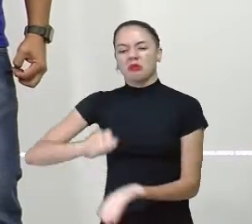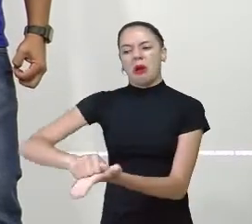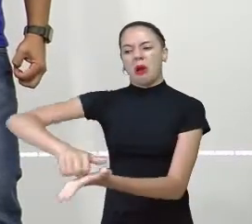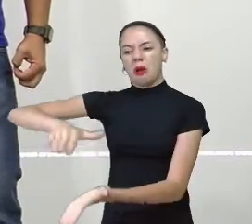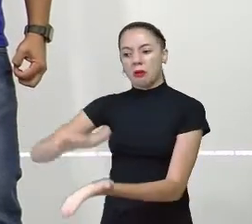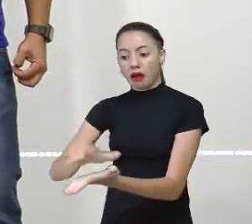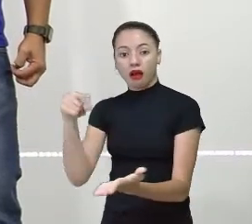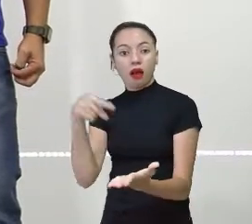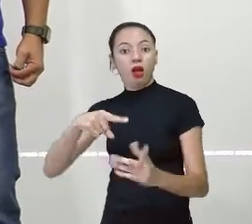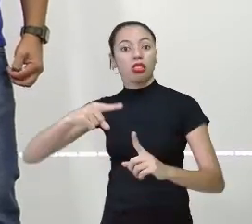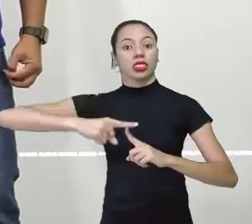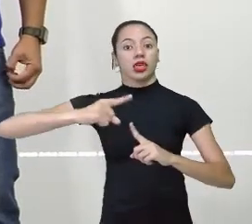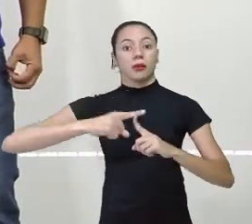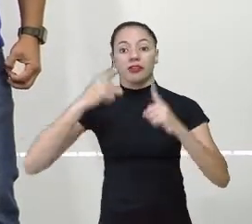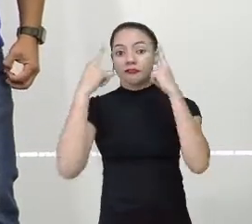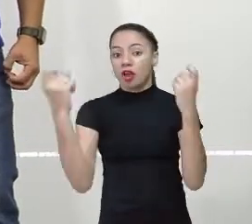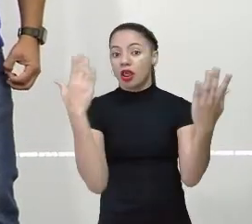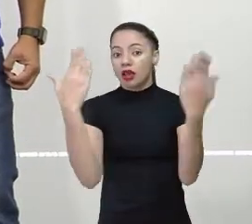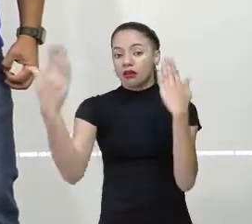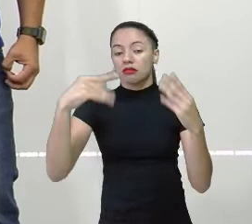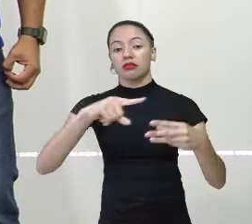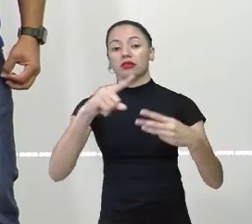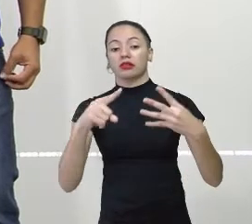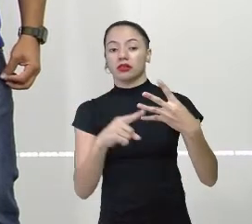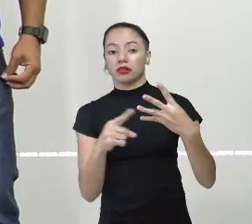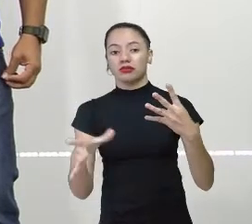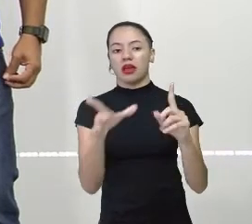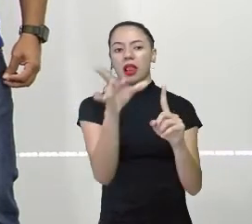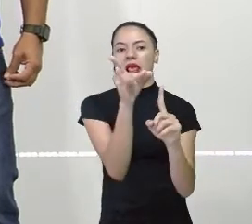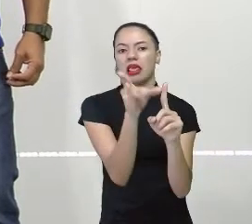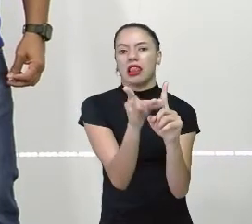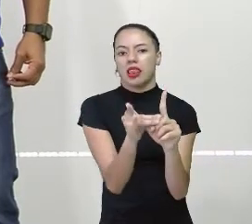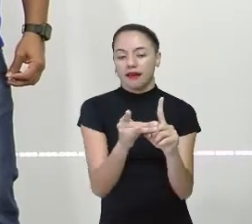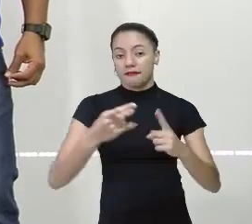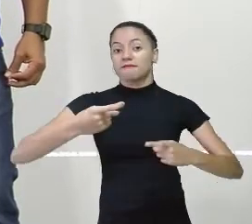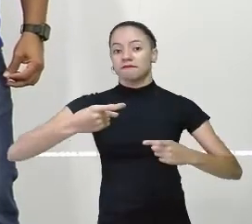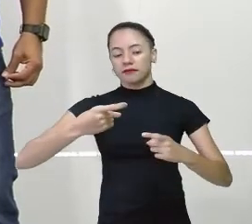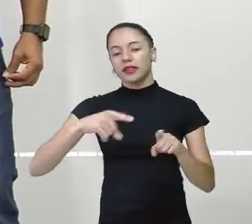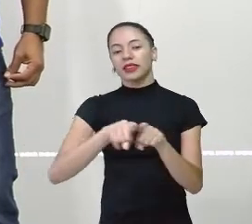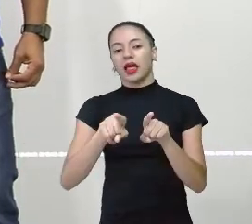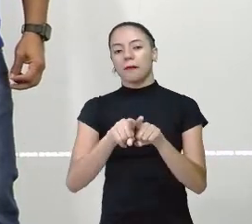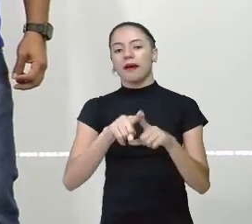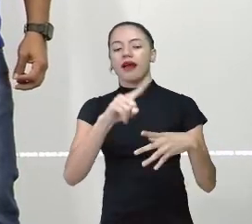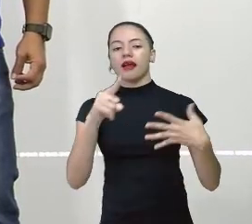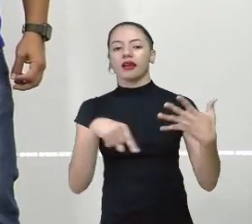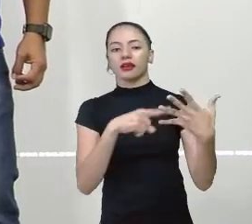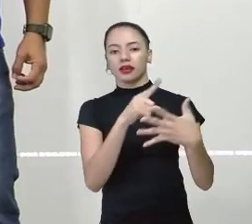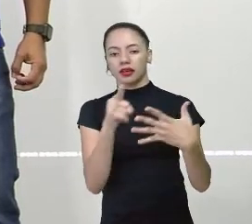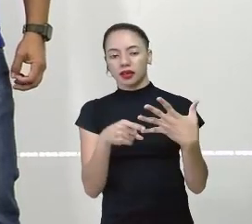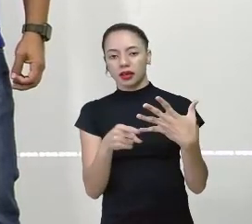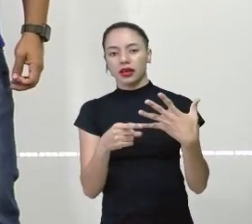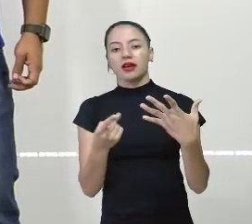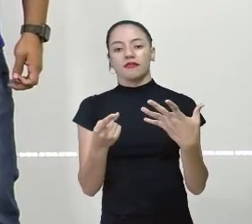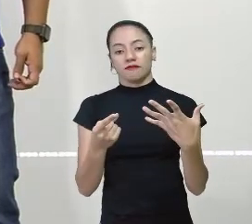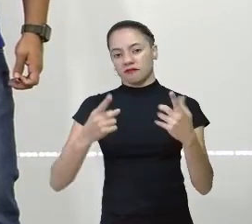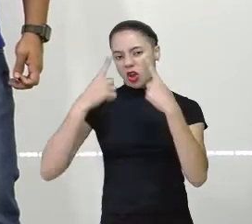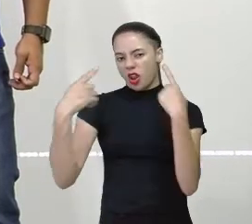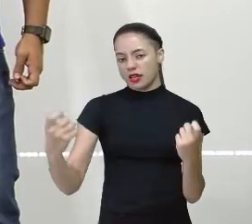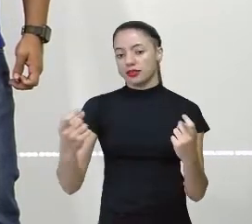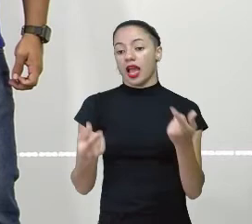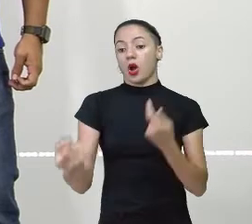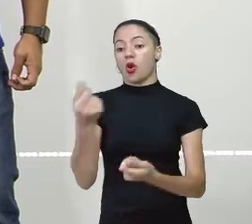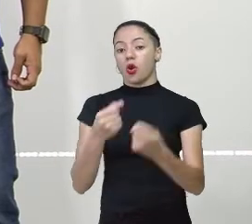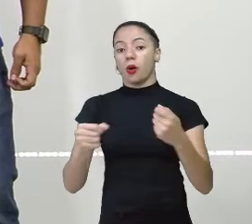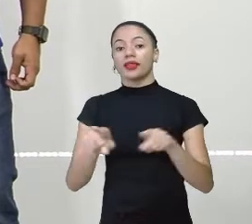violência psicológica, a violência sexual em si, a violência patrimonial e econômica. Por isso que